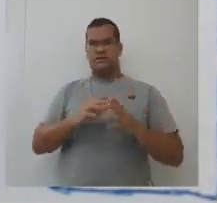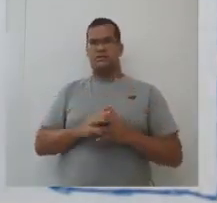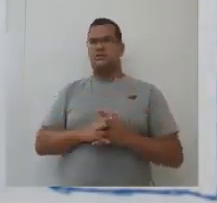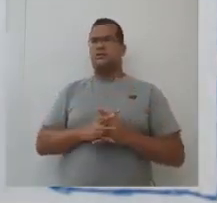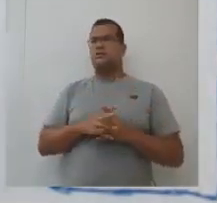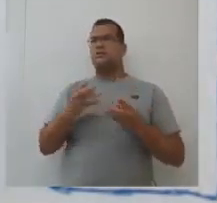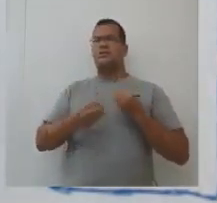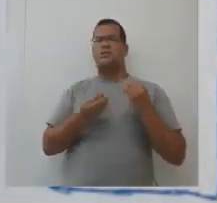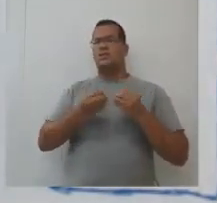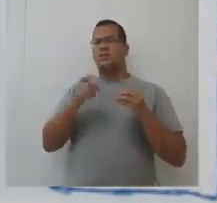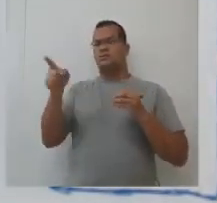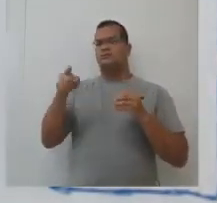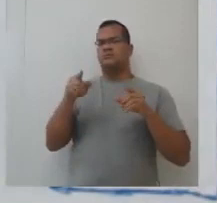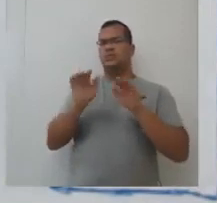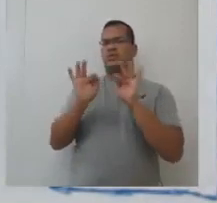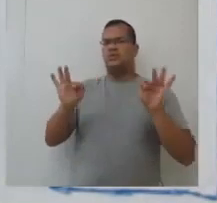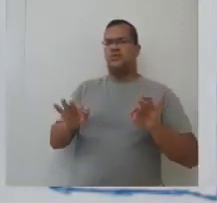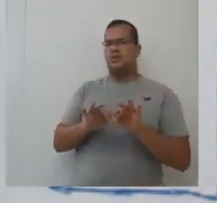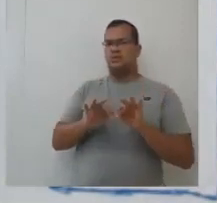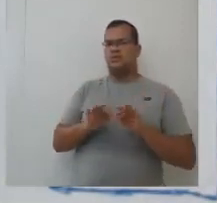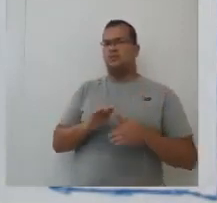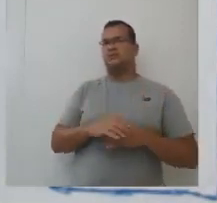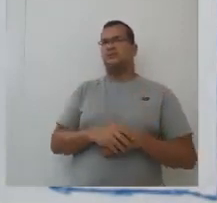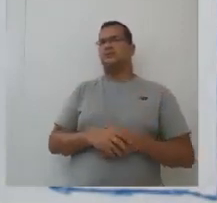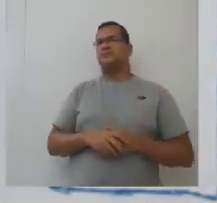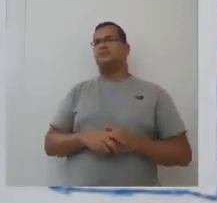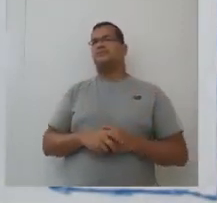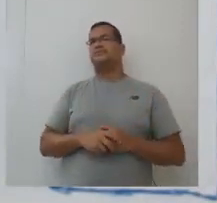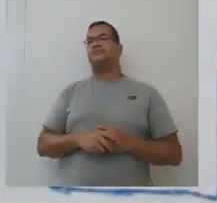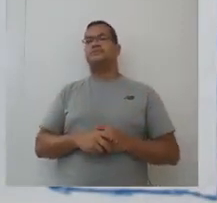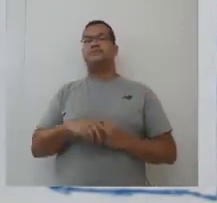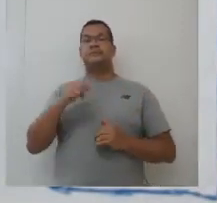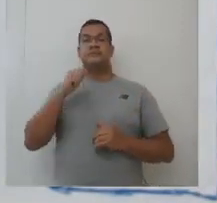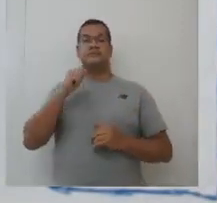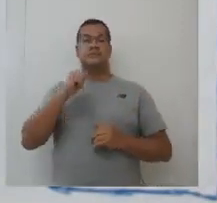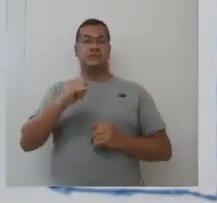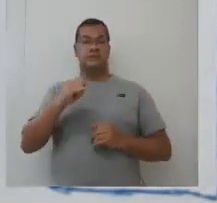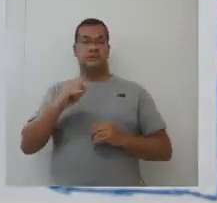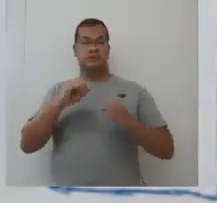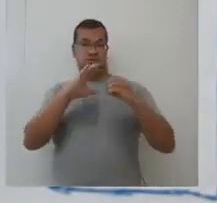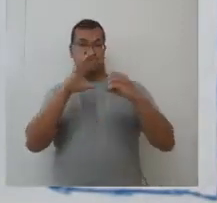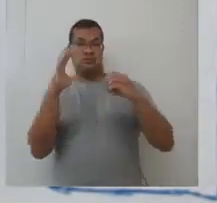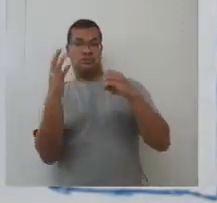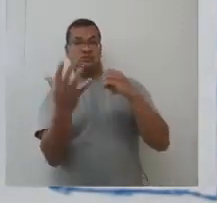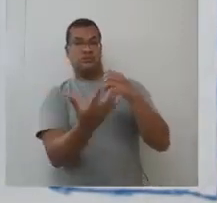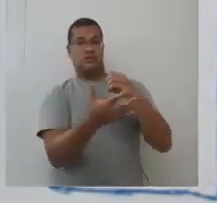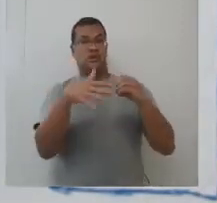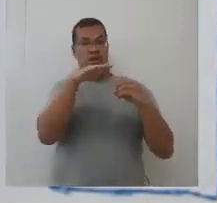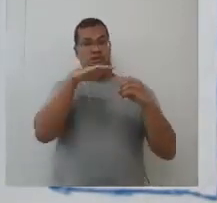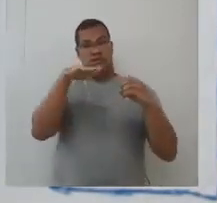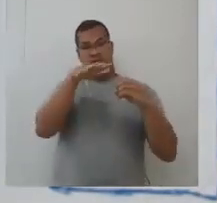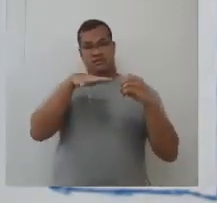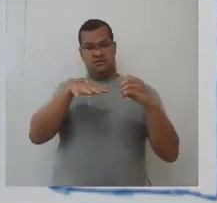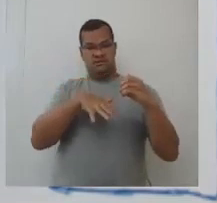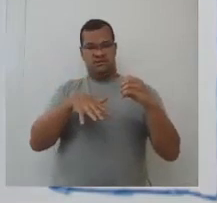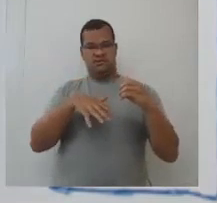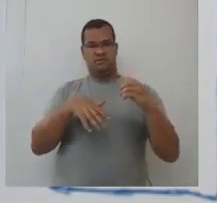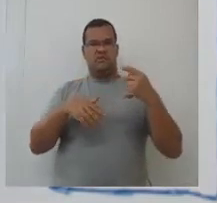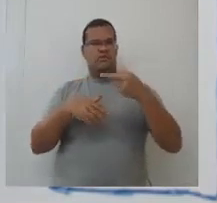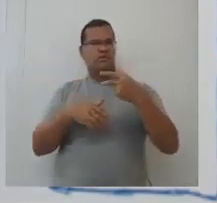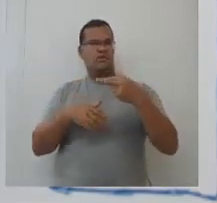KQ sobre D2. Olha para o quadro e preste atenção. Se o campo é igual à